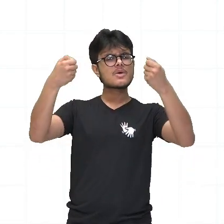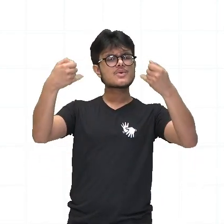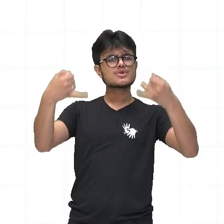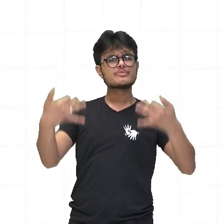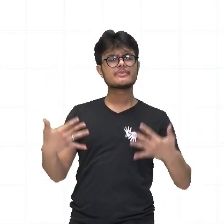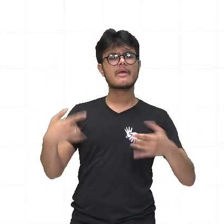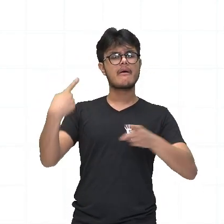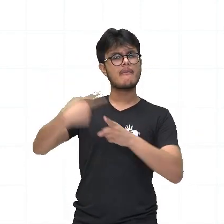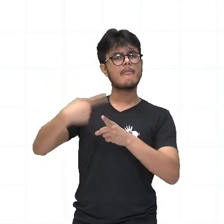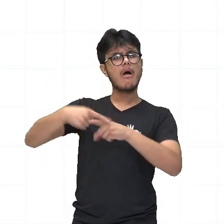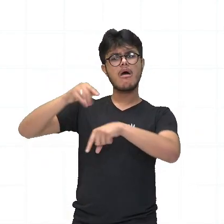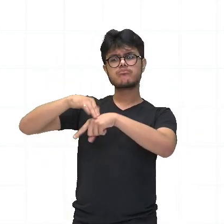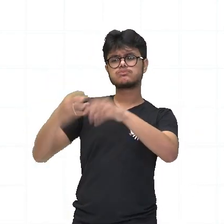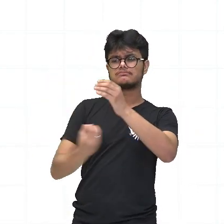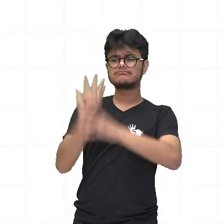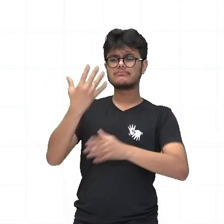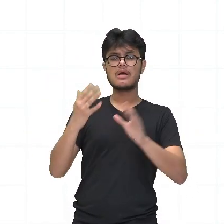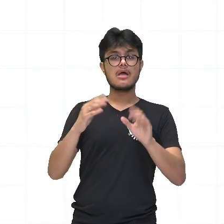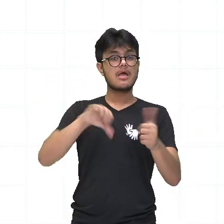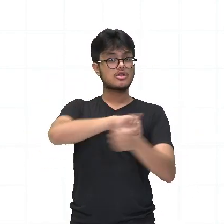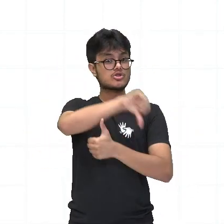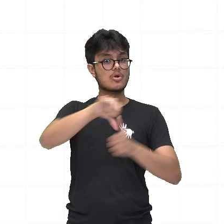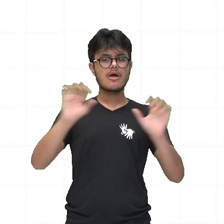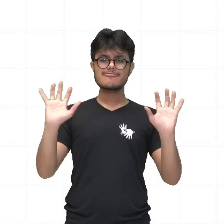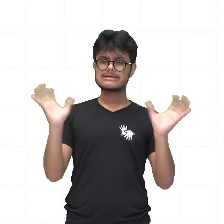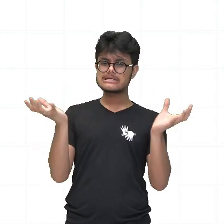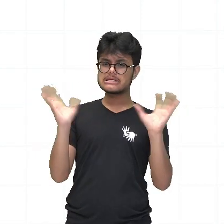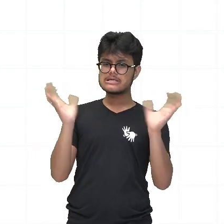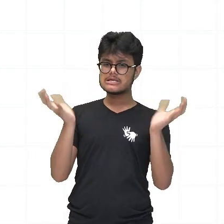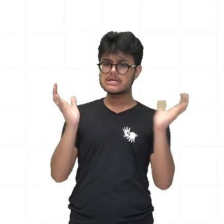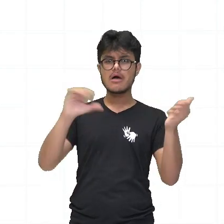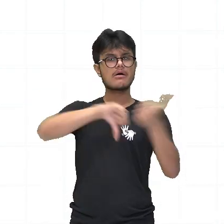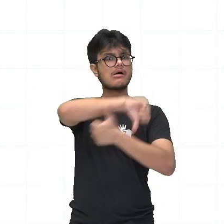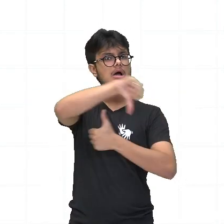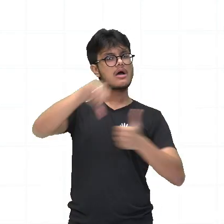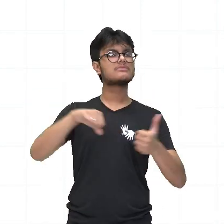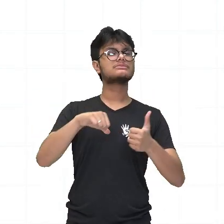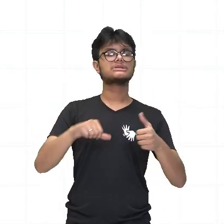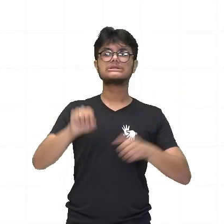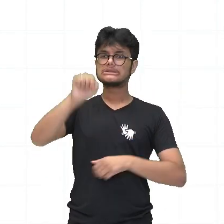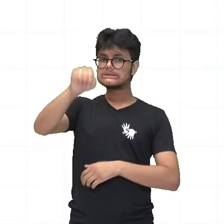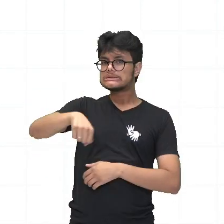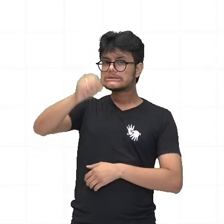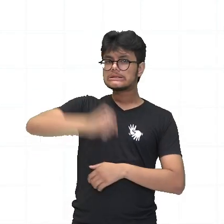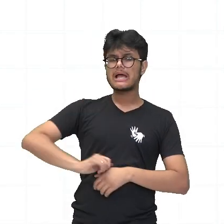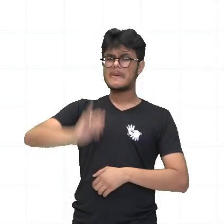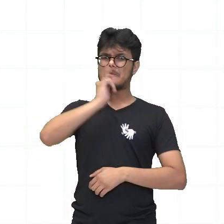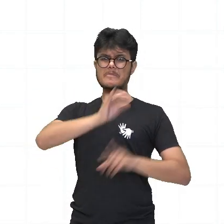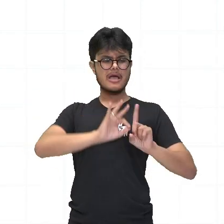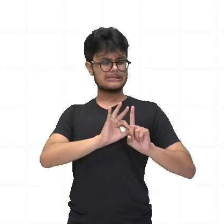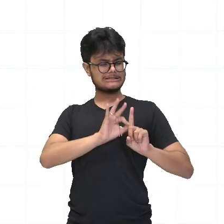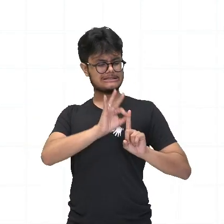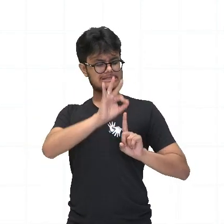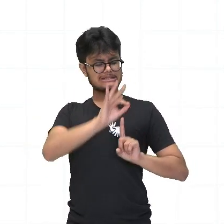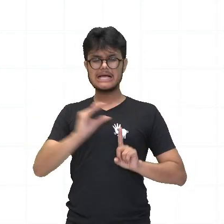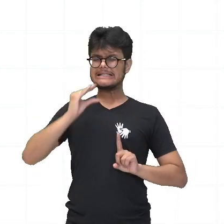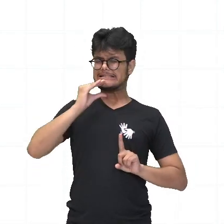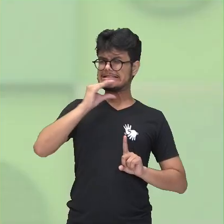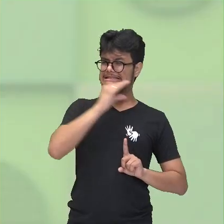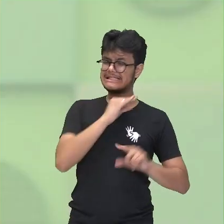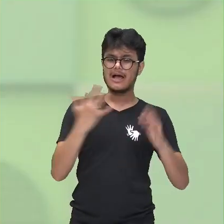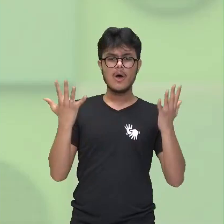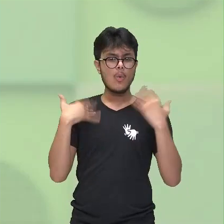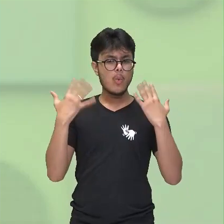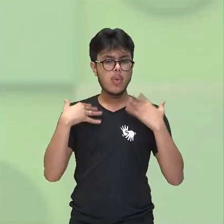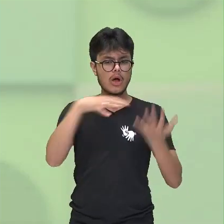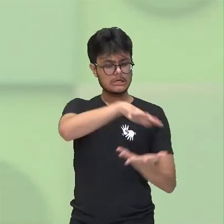melhor sobre as mudanças climáticas. Né? As mudanças climáticas elas aumentam a temperatura, tem ali o aquecimento global